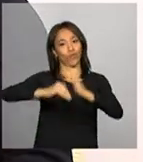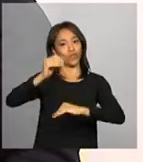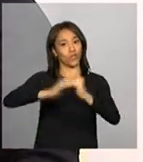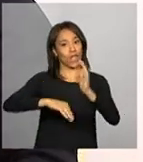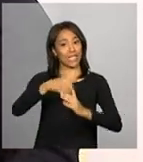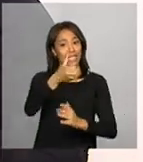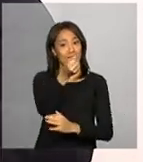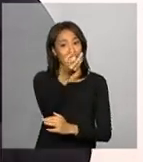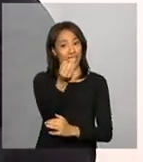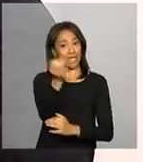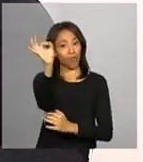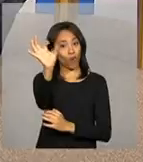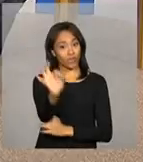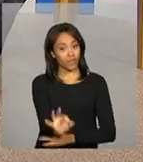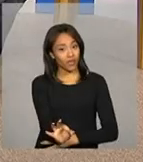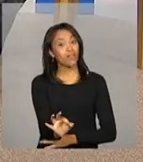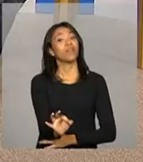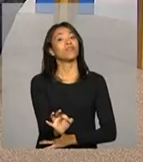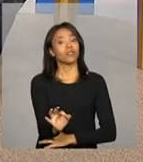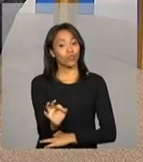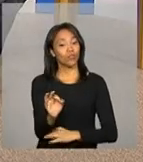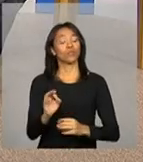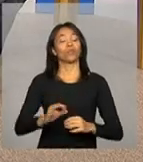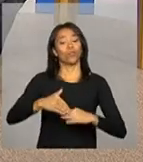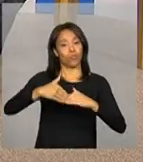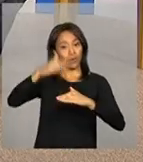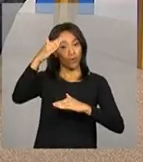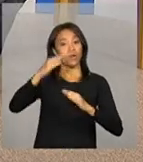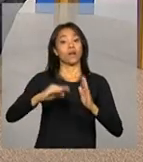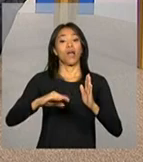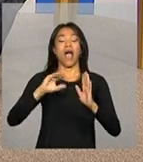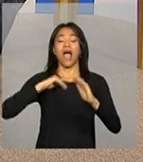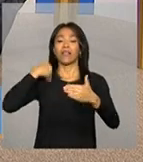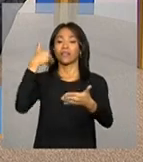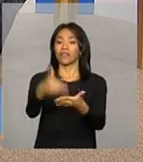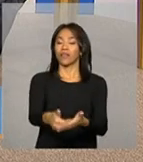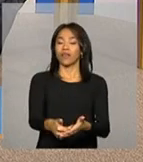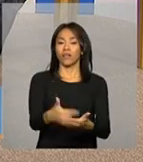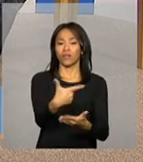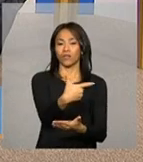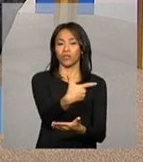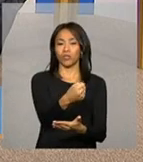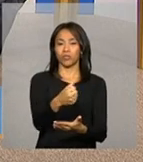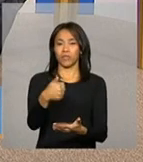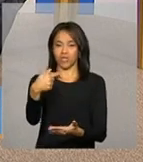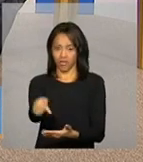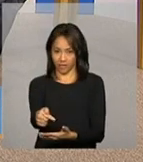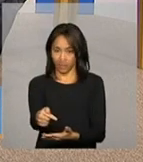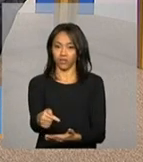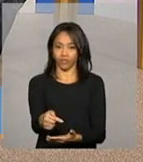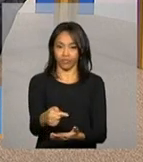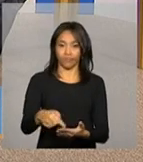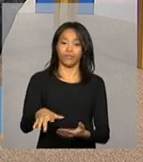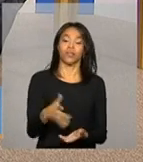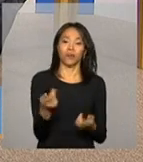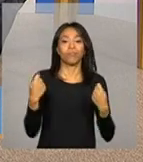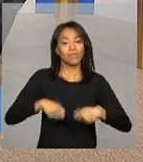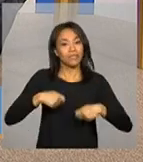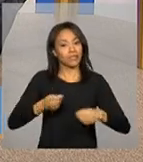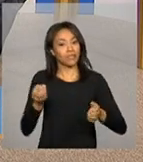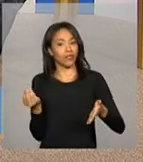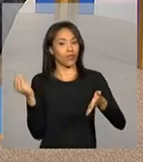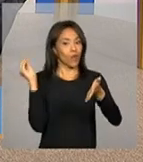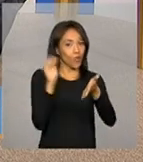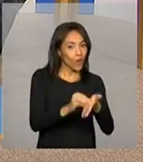a polícia sessenta por cento de concursado até 2017 então isso também tem que ser